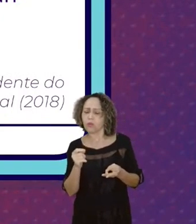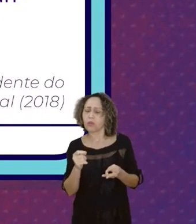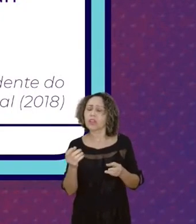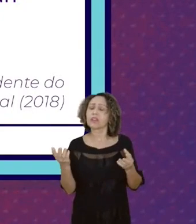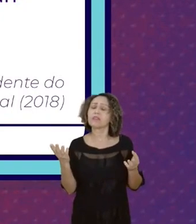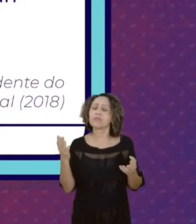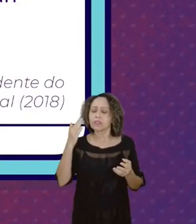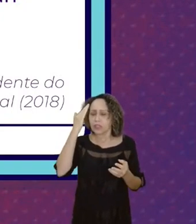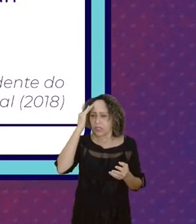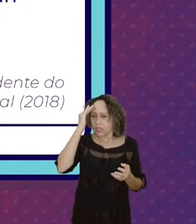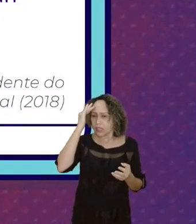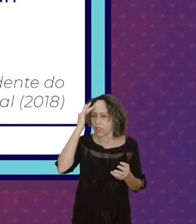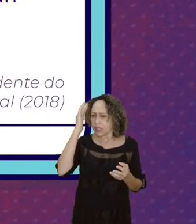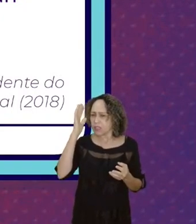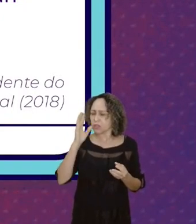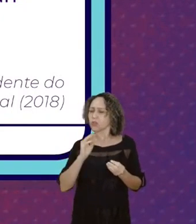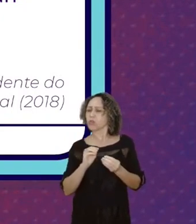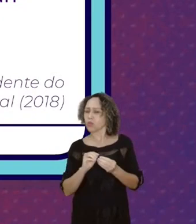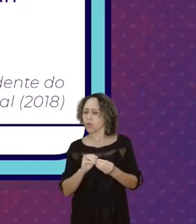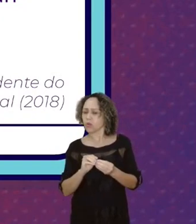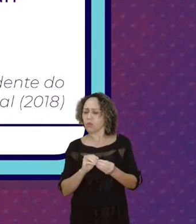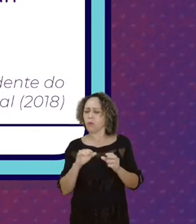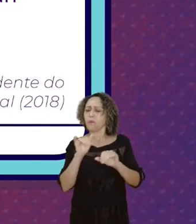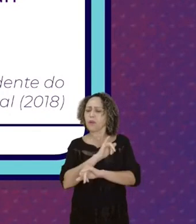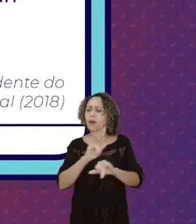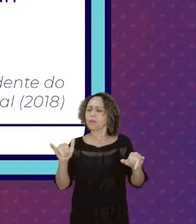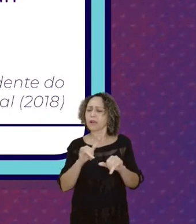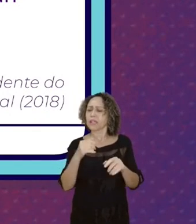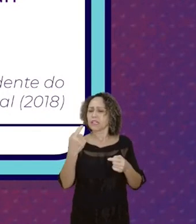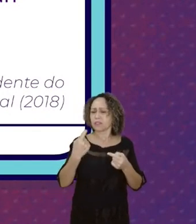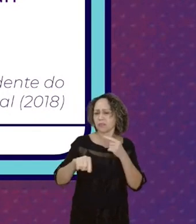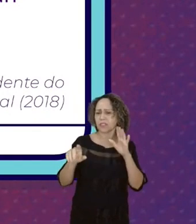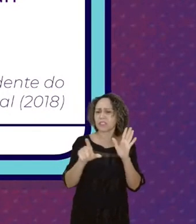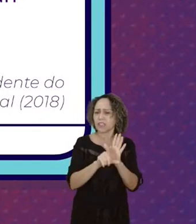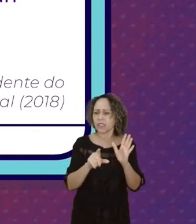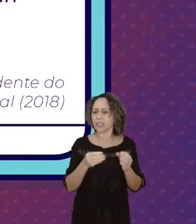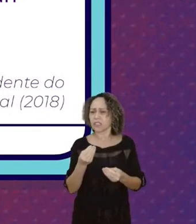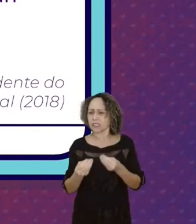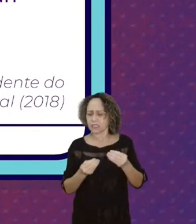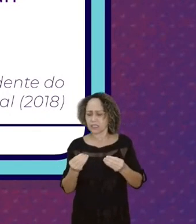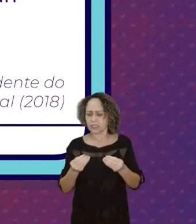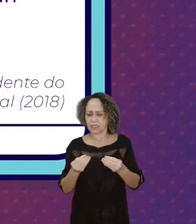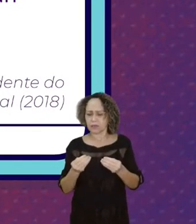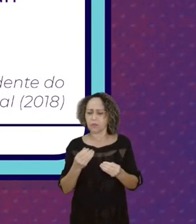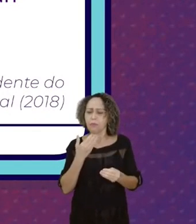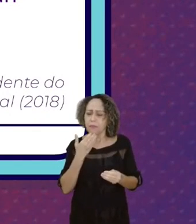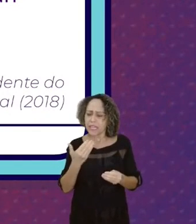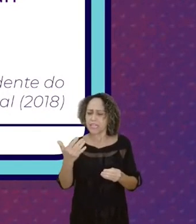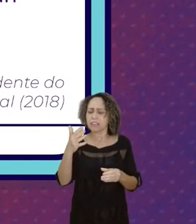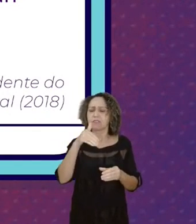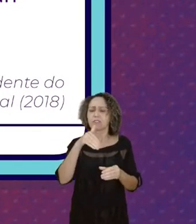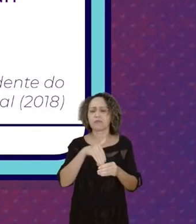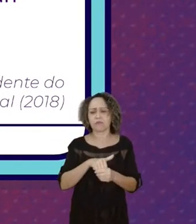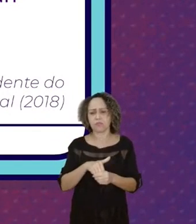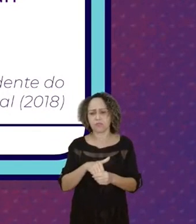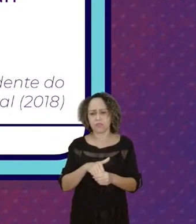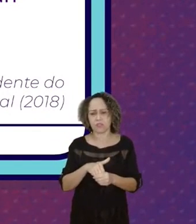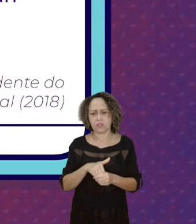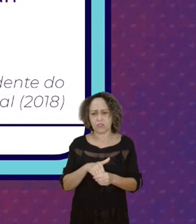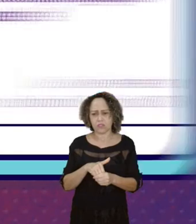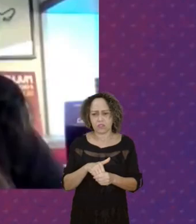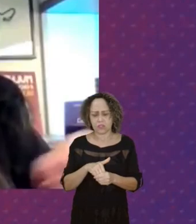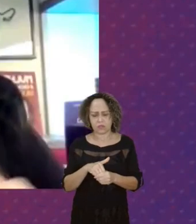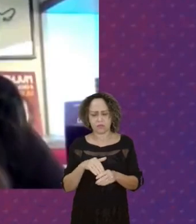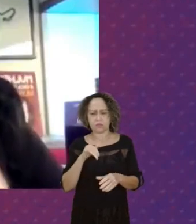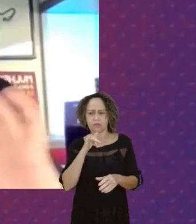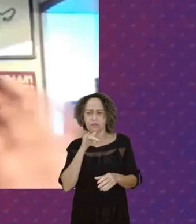reconhecidos como caracterizadores de propaganda, desacompanhado de pedido explícito e direto de votos, não enseja irregularidade per